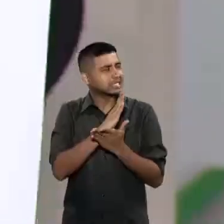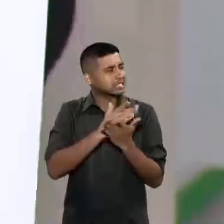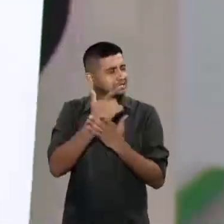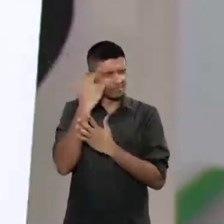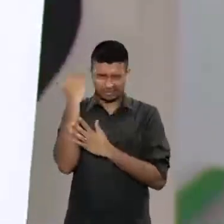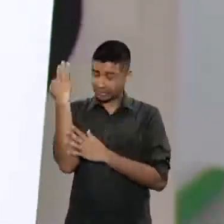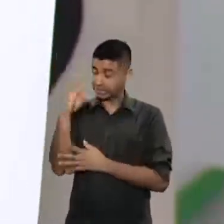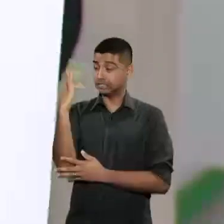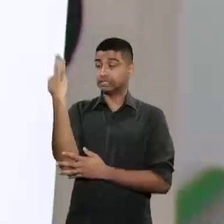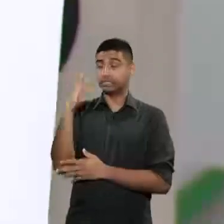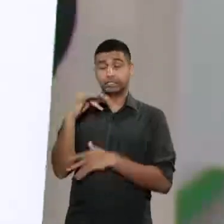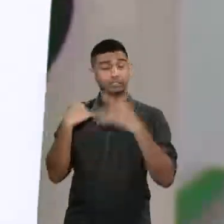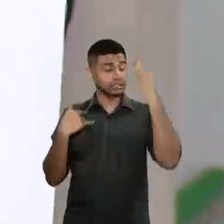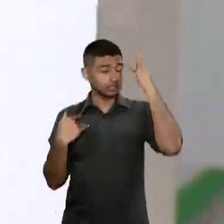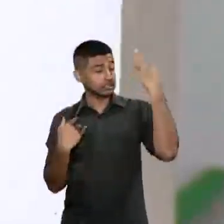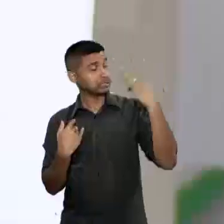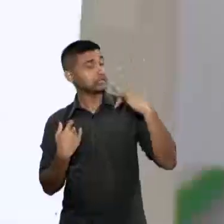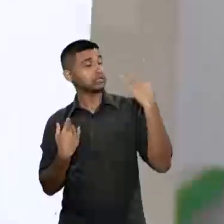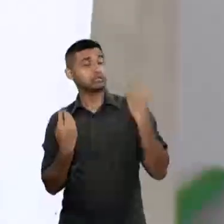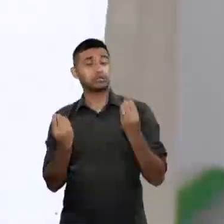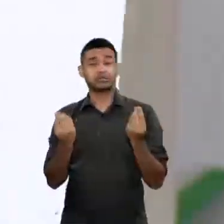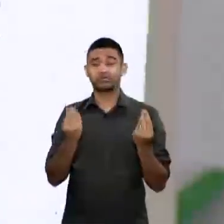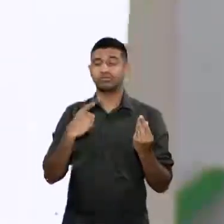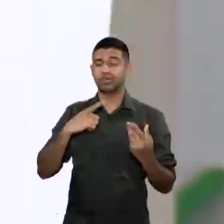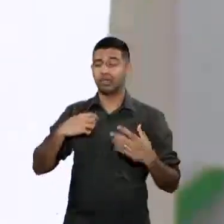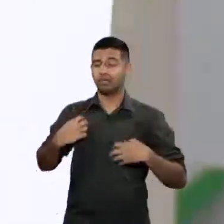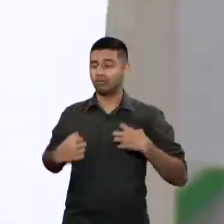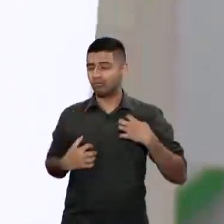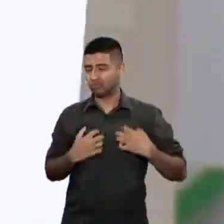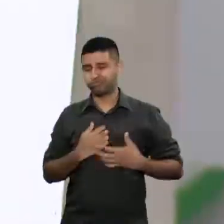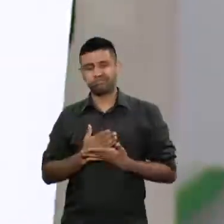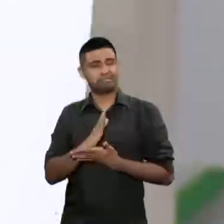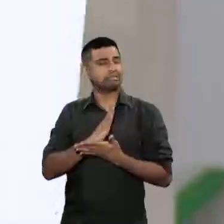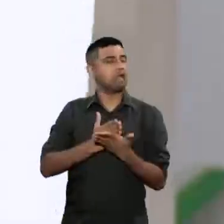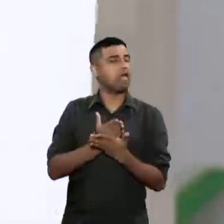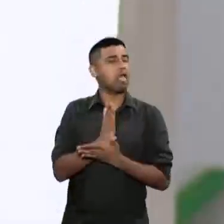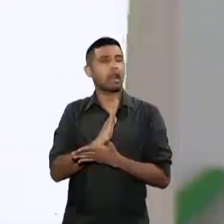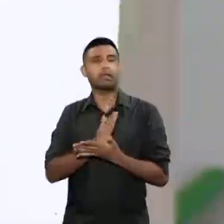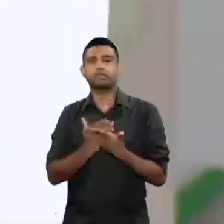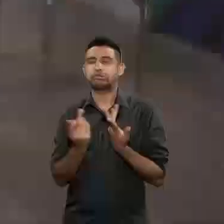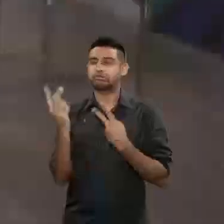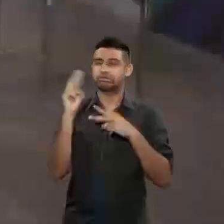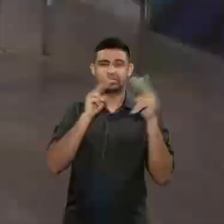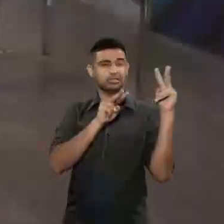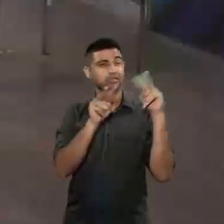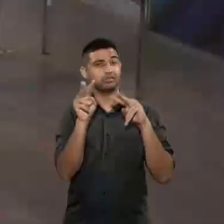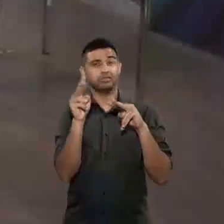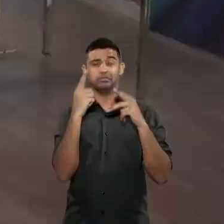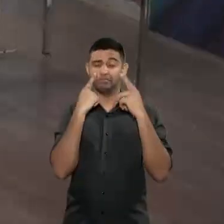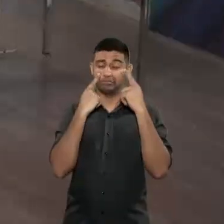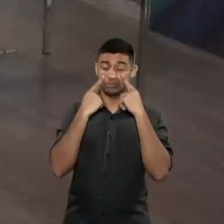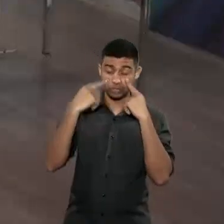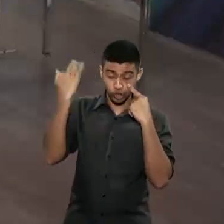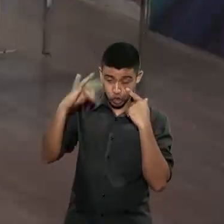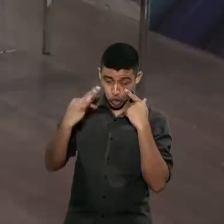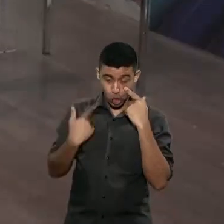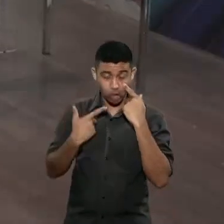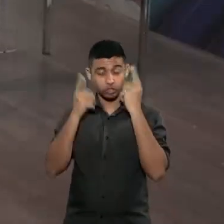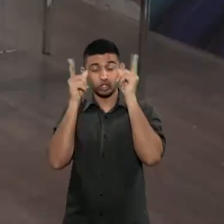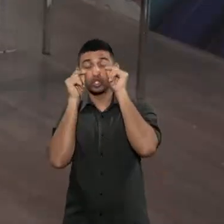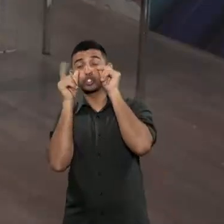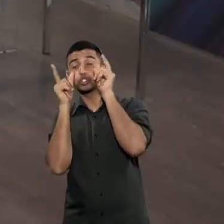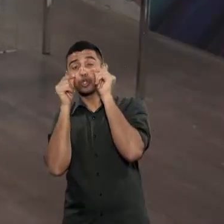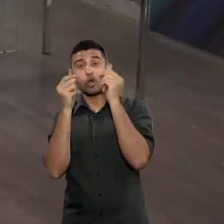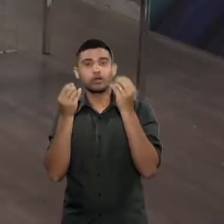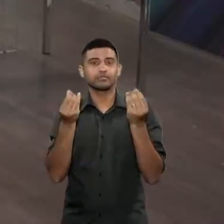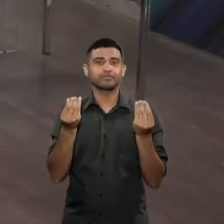incomodando a cabeça, que está com dor de cabeça, que está causando náusea, desconforto, né, visual, que está doendo a vista, estou